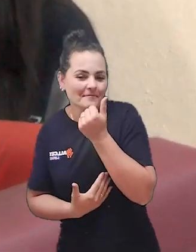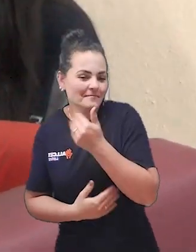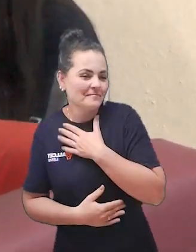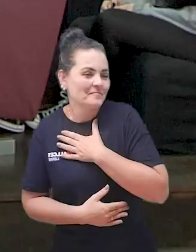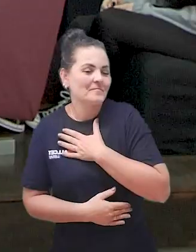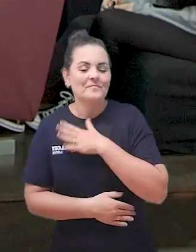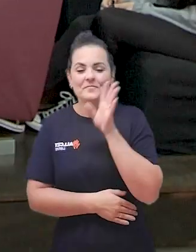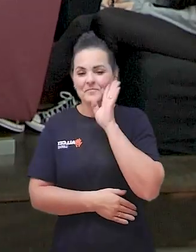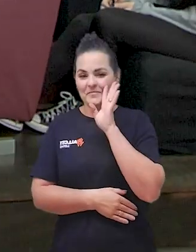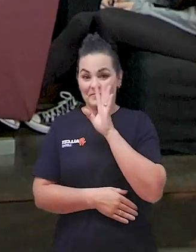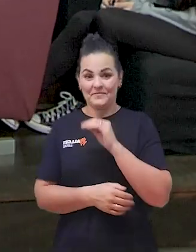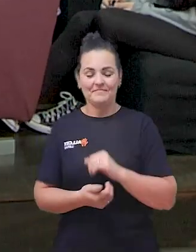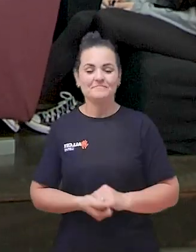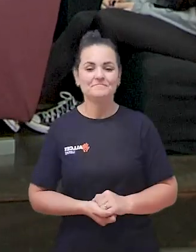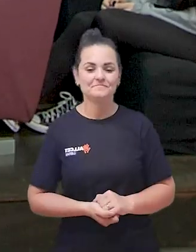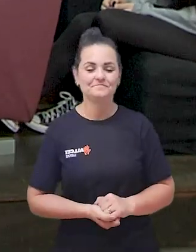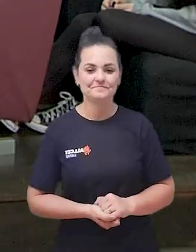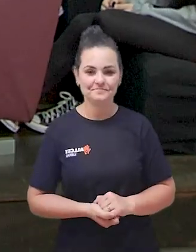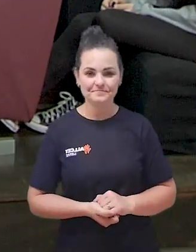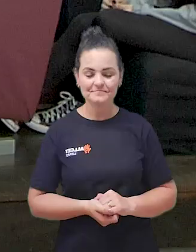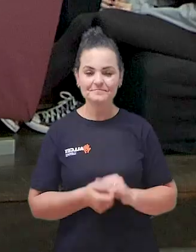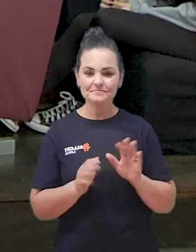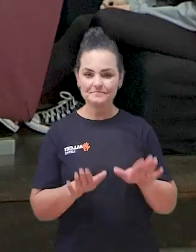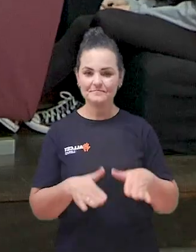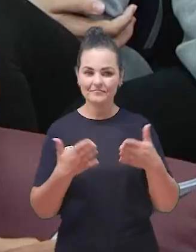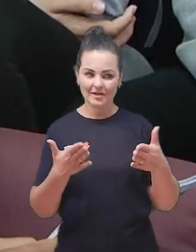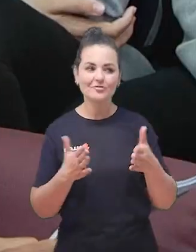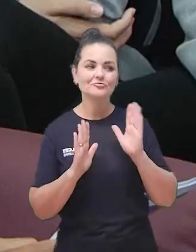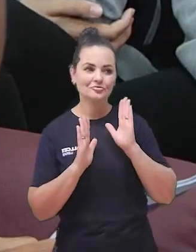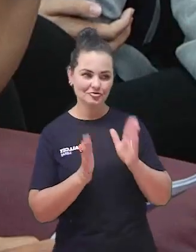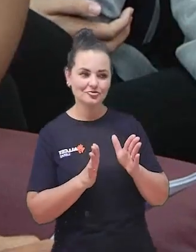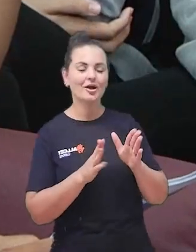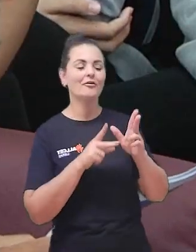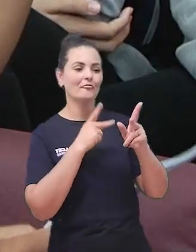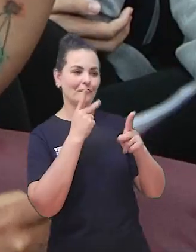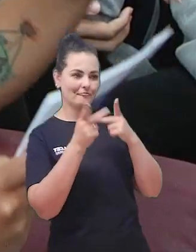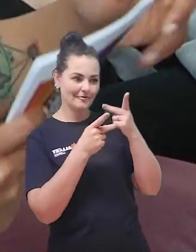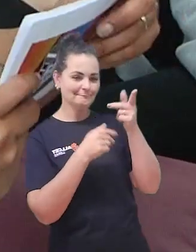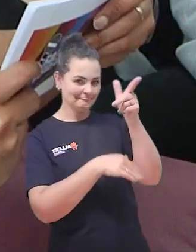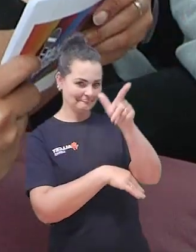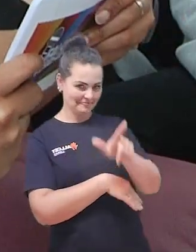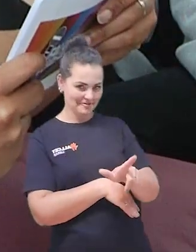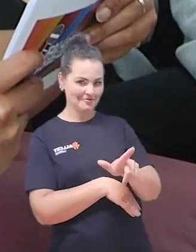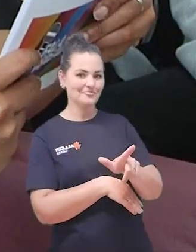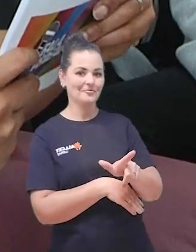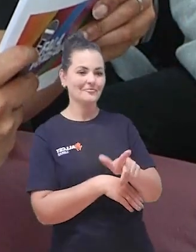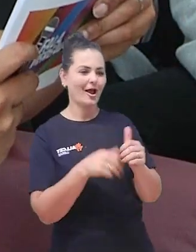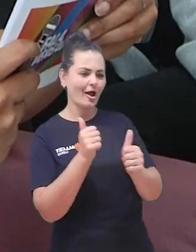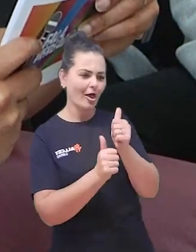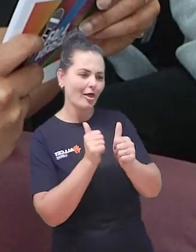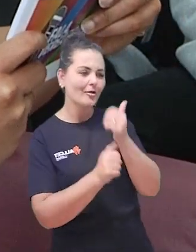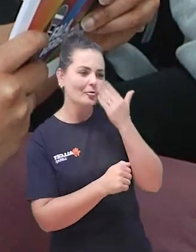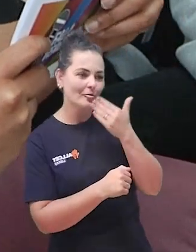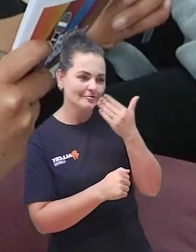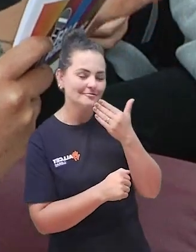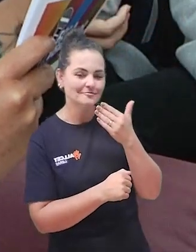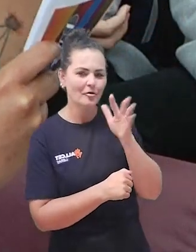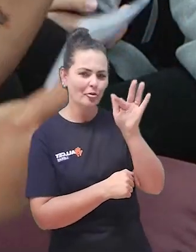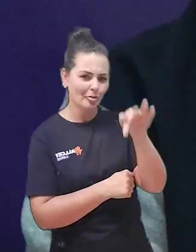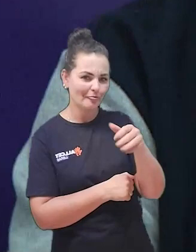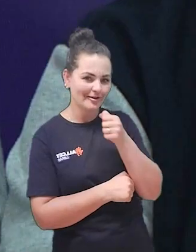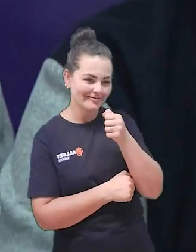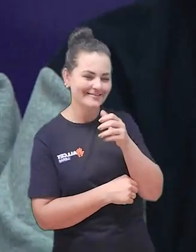muito legal. A gente ainda vai voltar a falar do arroz doce lá para o final da nossa entrevista, vereador.